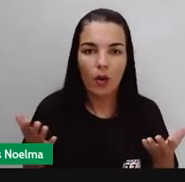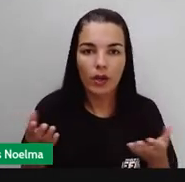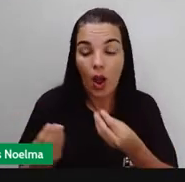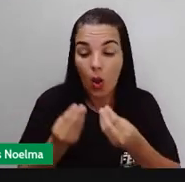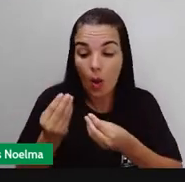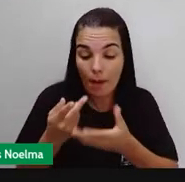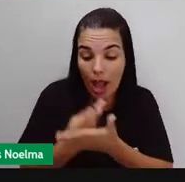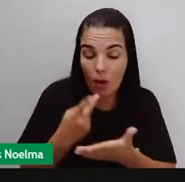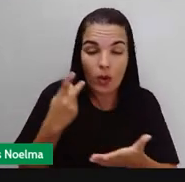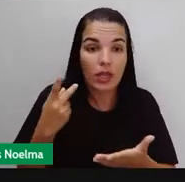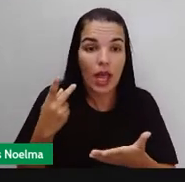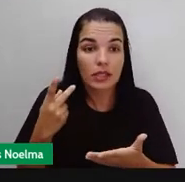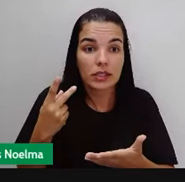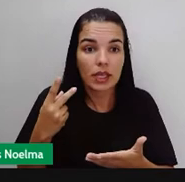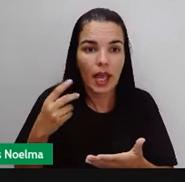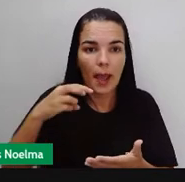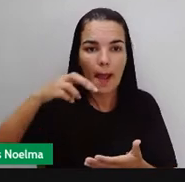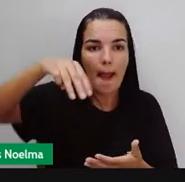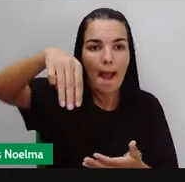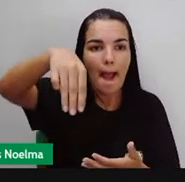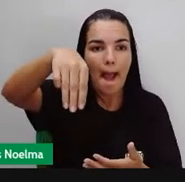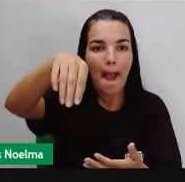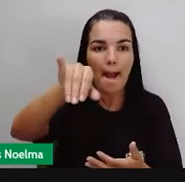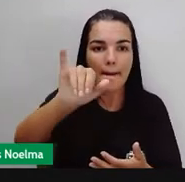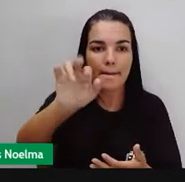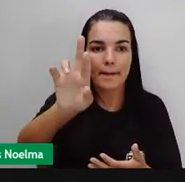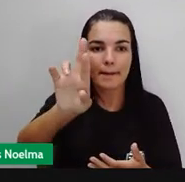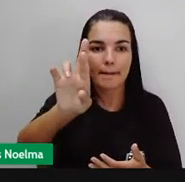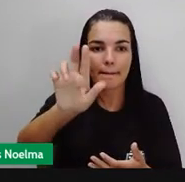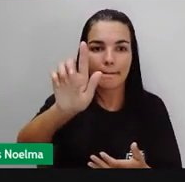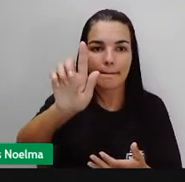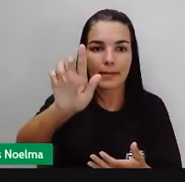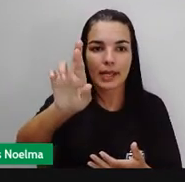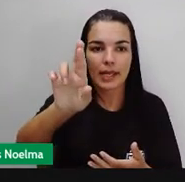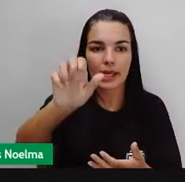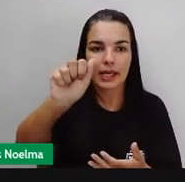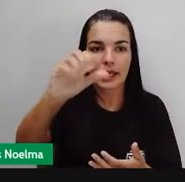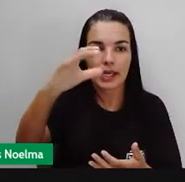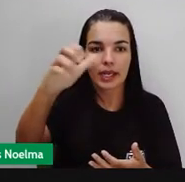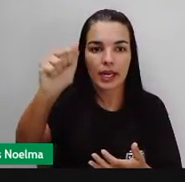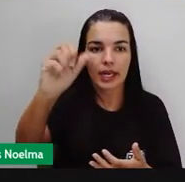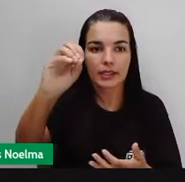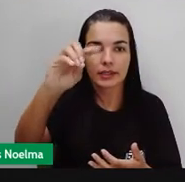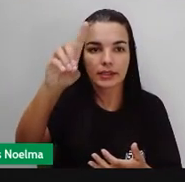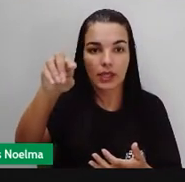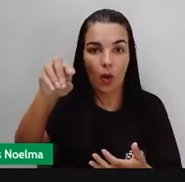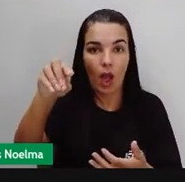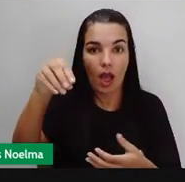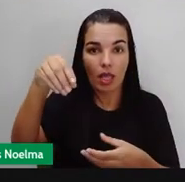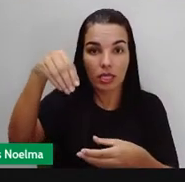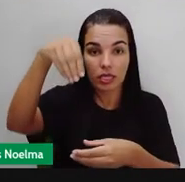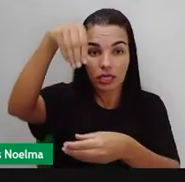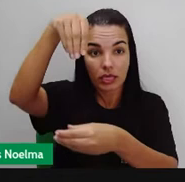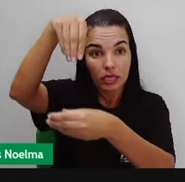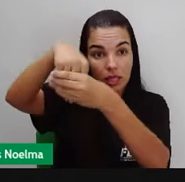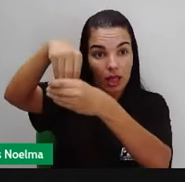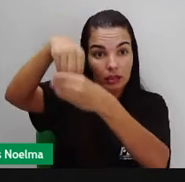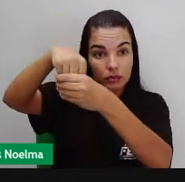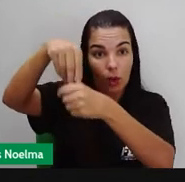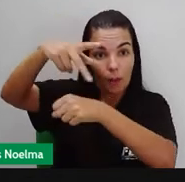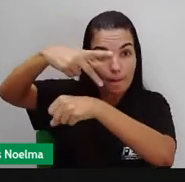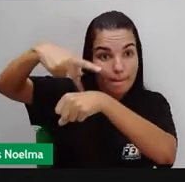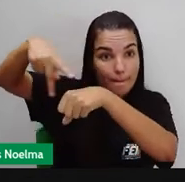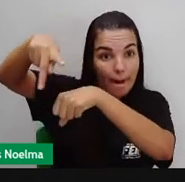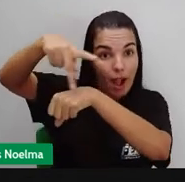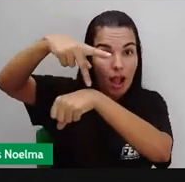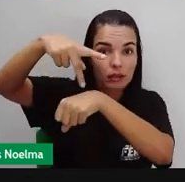internas. Além dessas migrações, elas acontecerem de um país para o outro, né? Pessoas de outros países entrarem aqui, como aconteceu no Brasil aí já